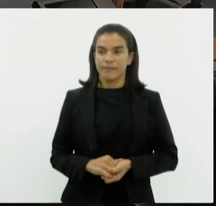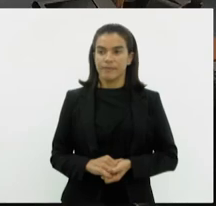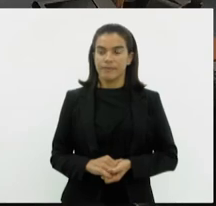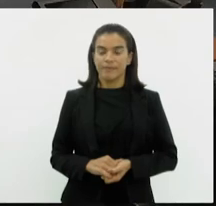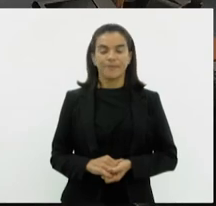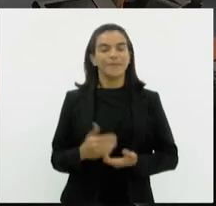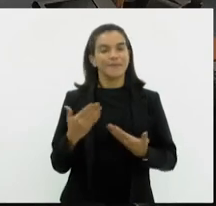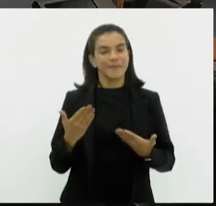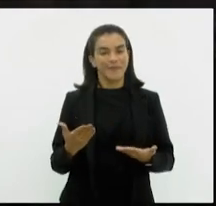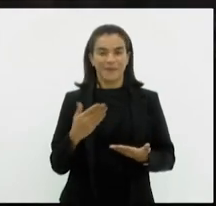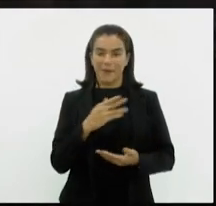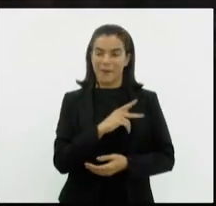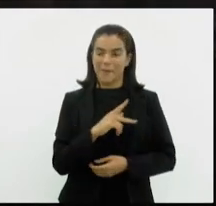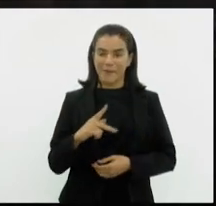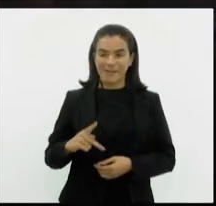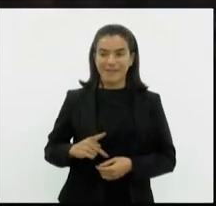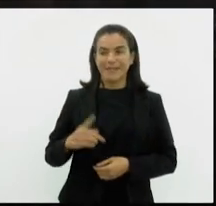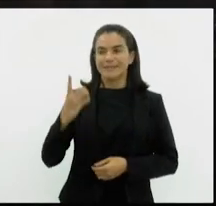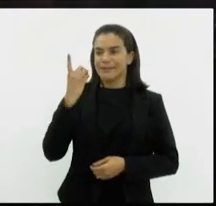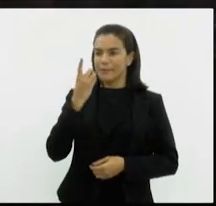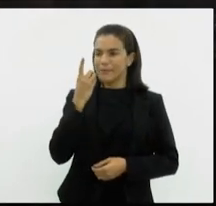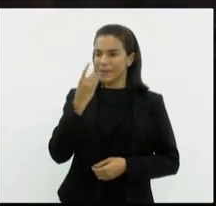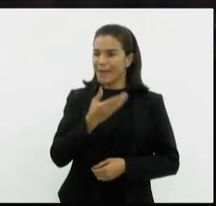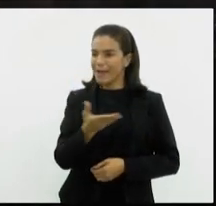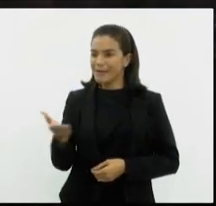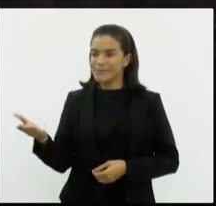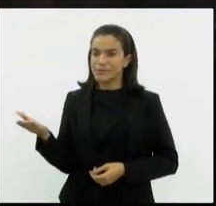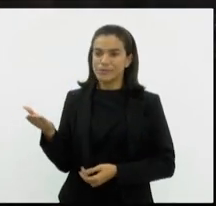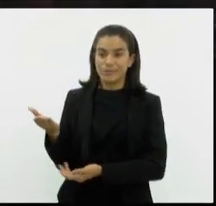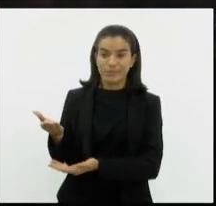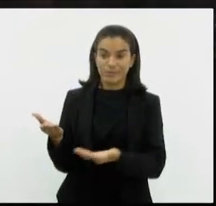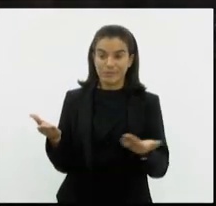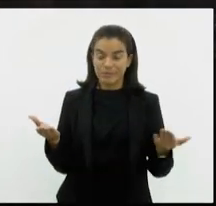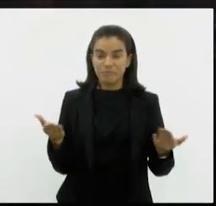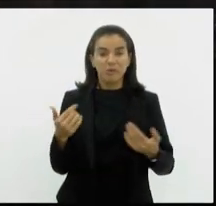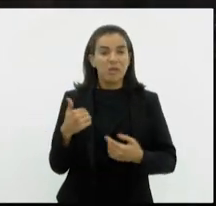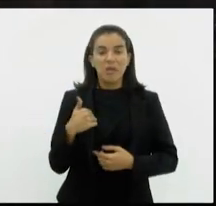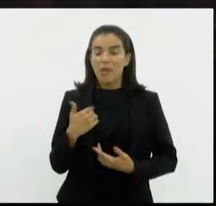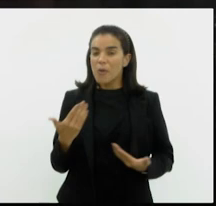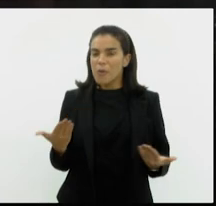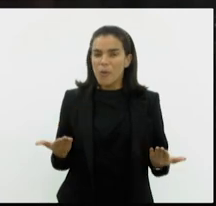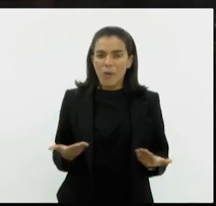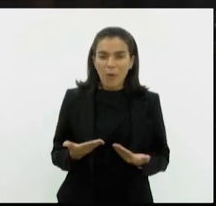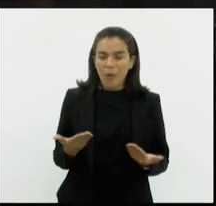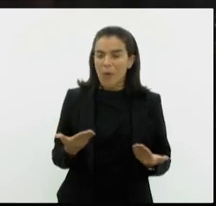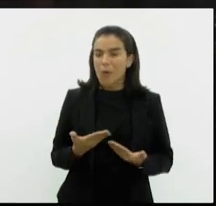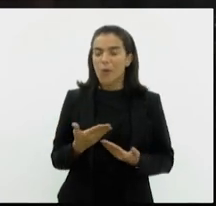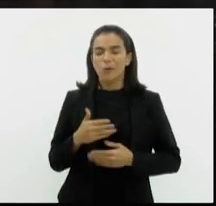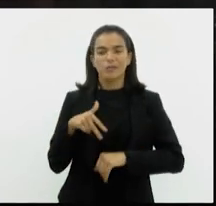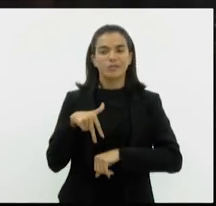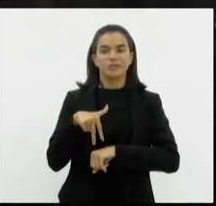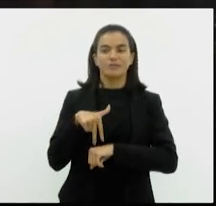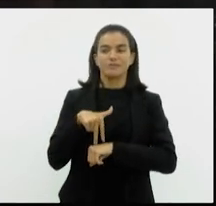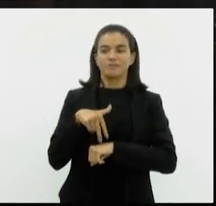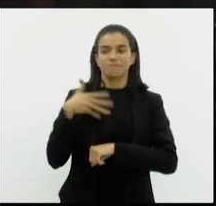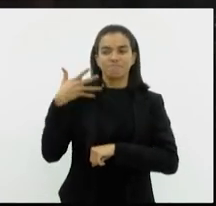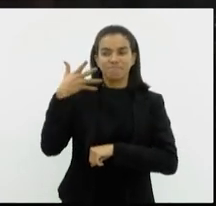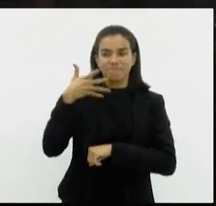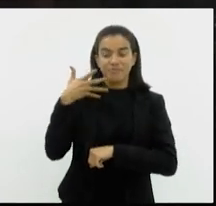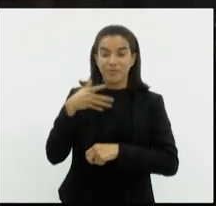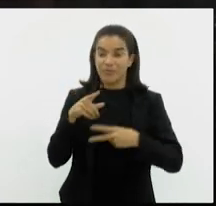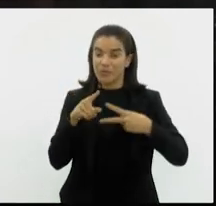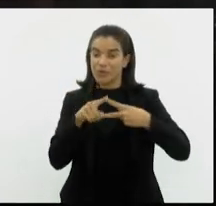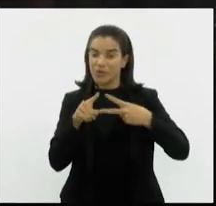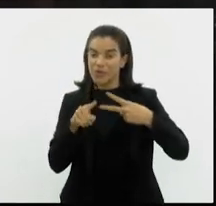senhora Presidente senhores deputados o que me traz hoje aqui à Tribuna São dois ou três